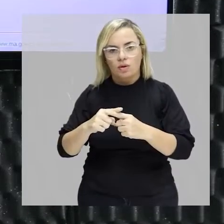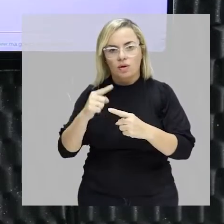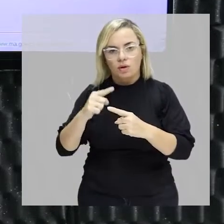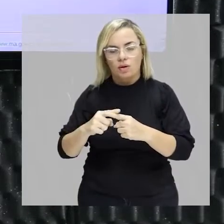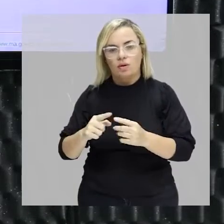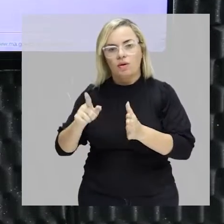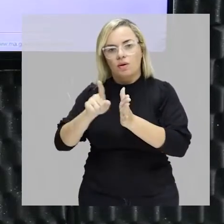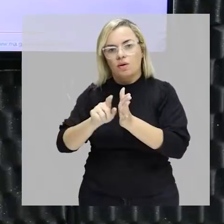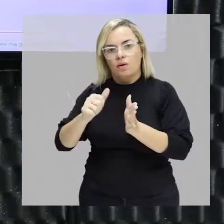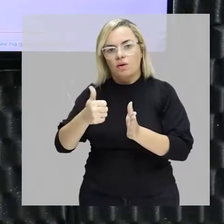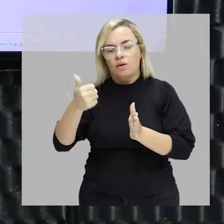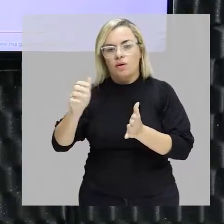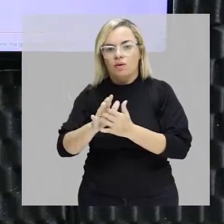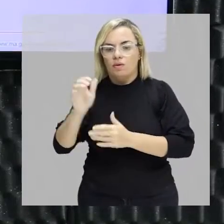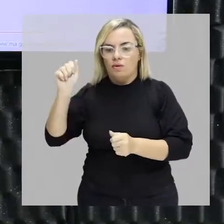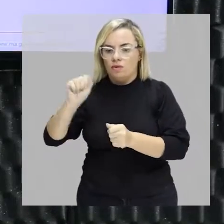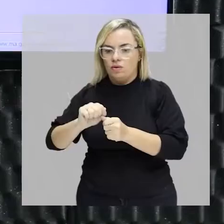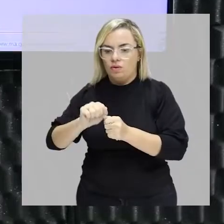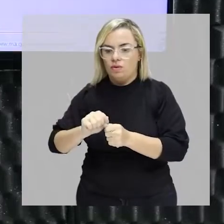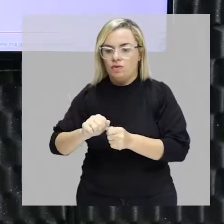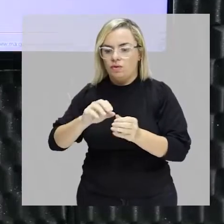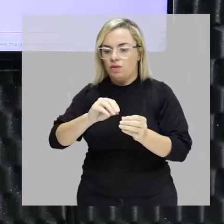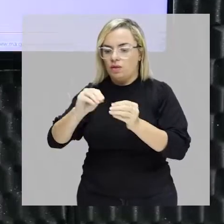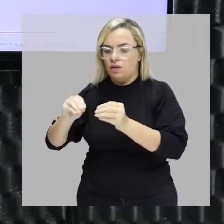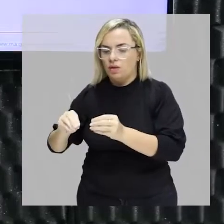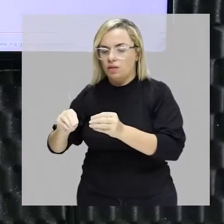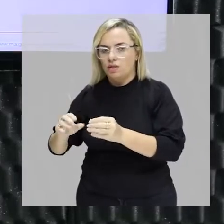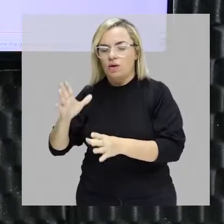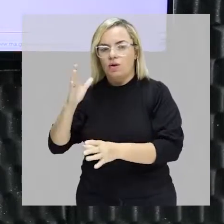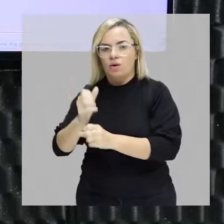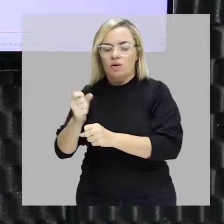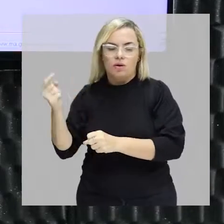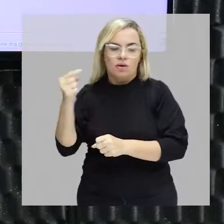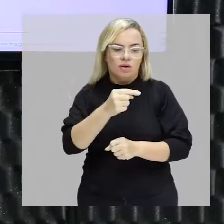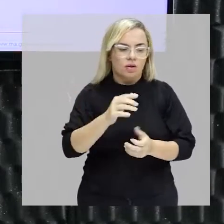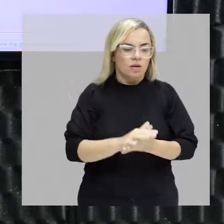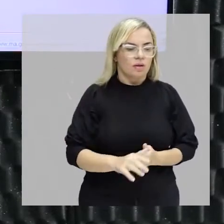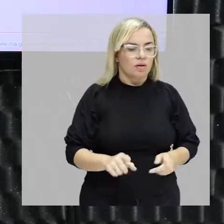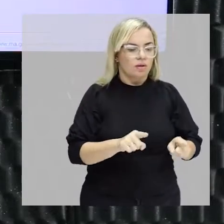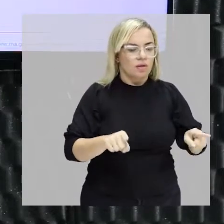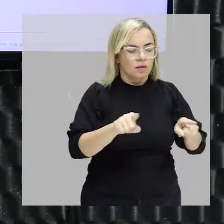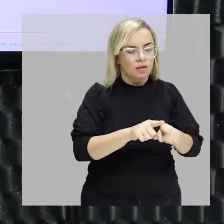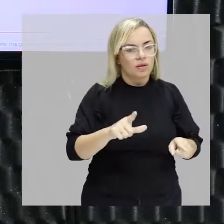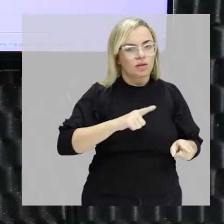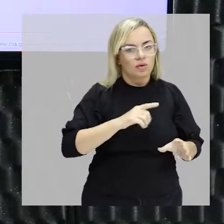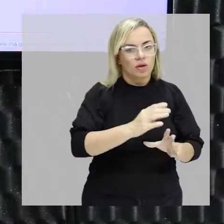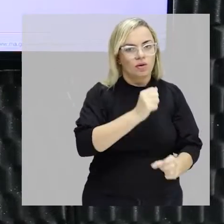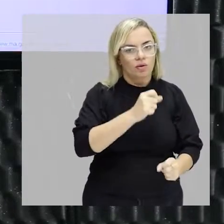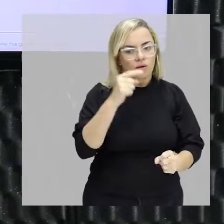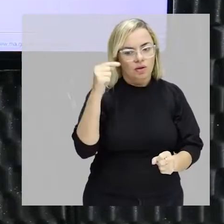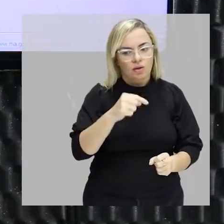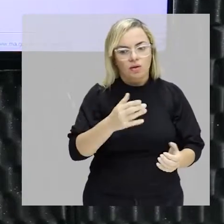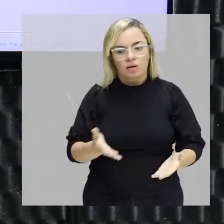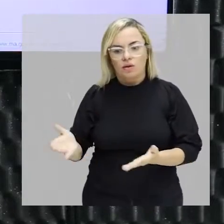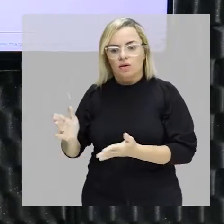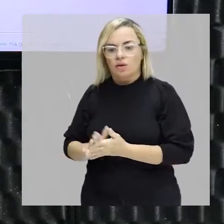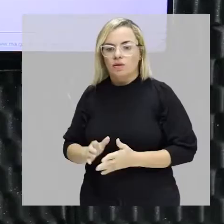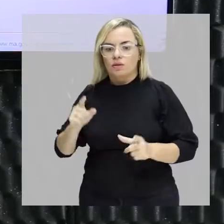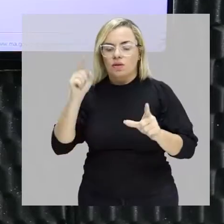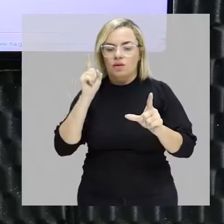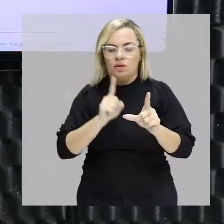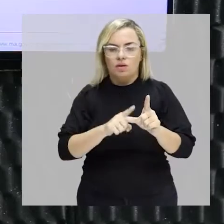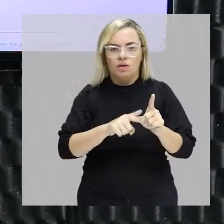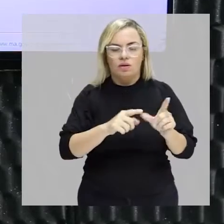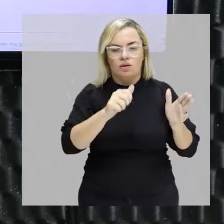Lembra sempre que aquilo que tu fizer de um membro, automaticamente tu vai precisar fazer do outro membro. Então, se a variável estava negativa, eu